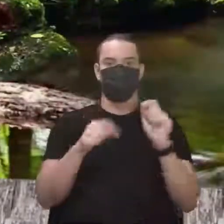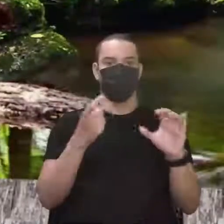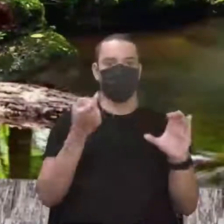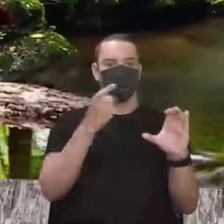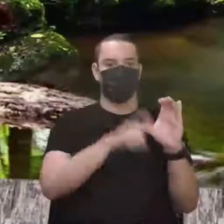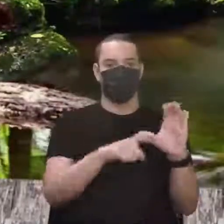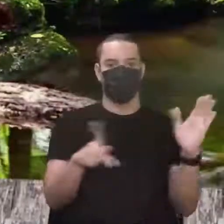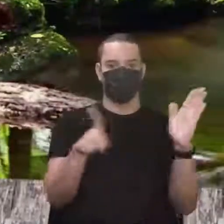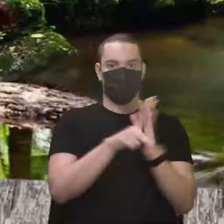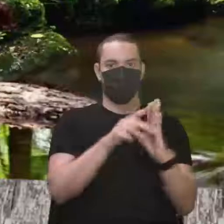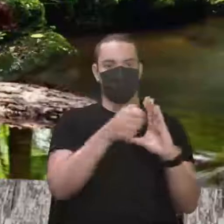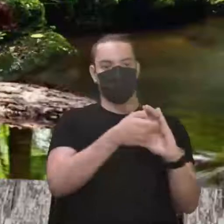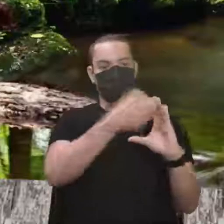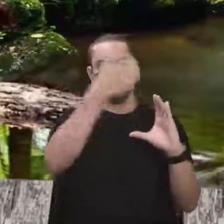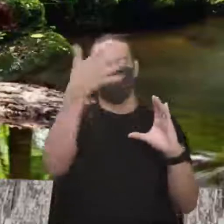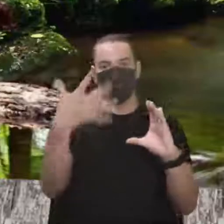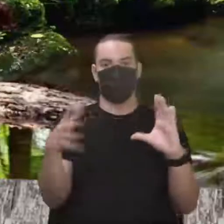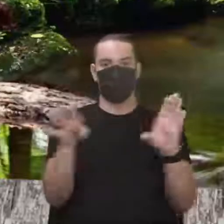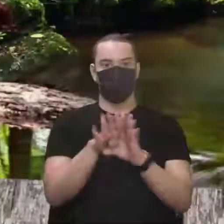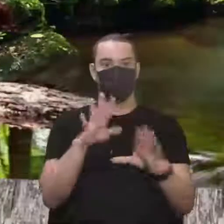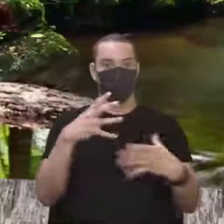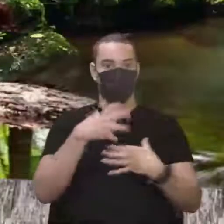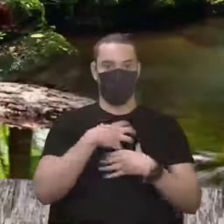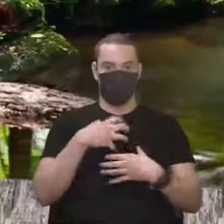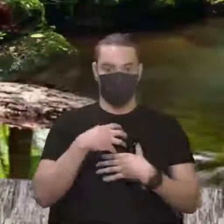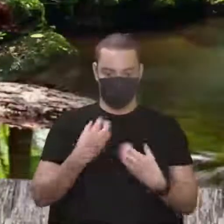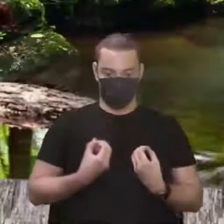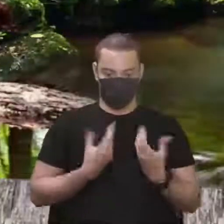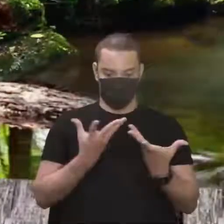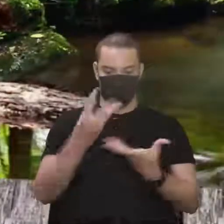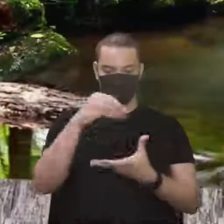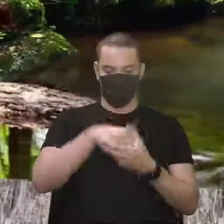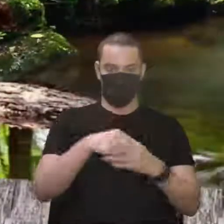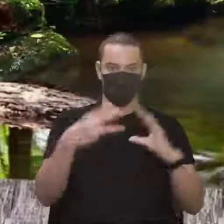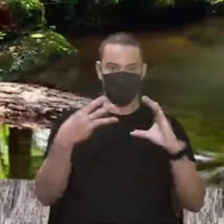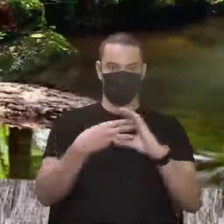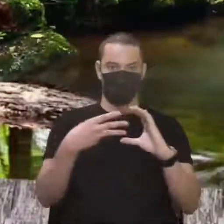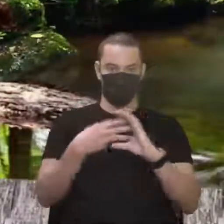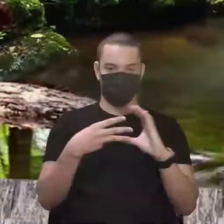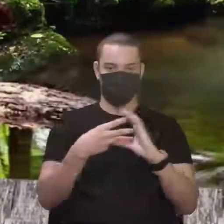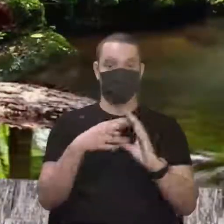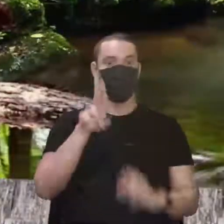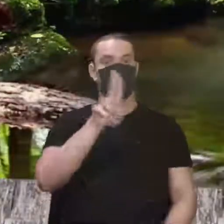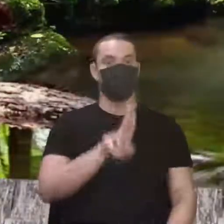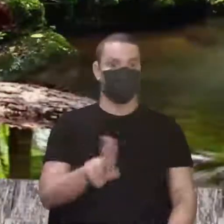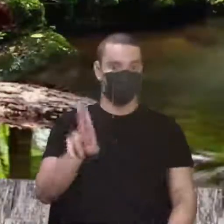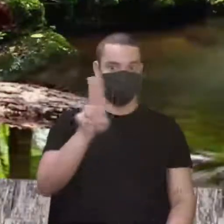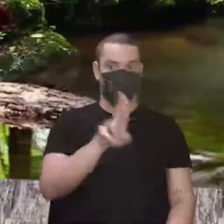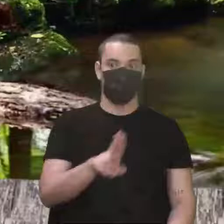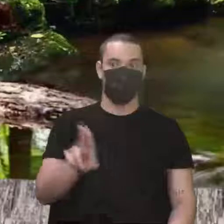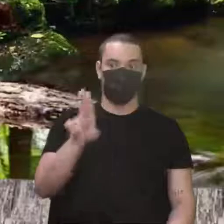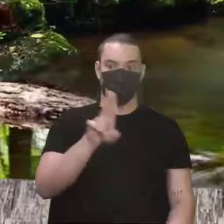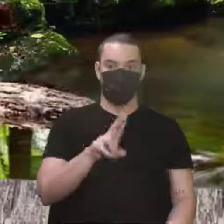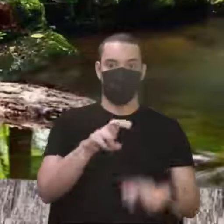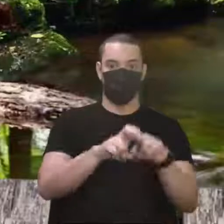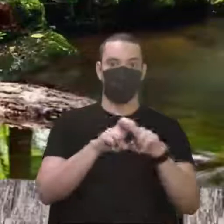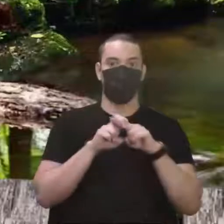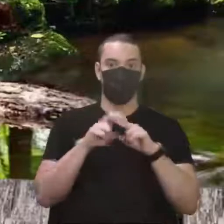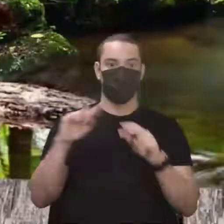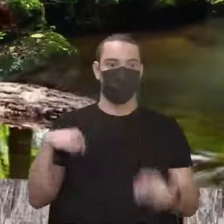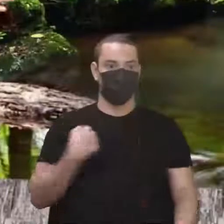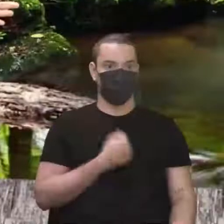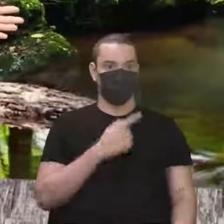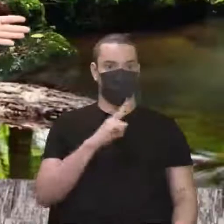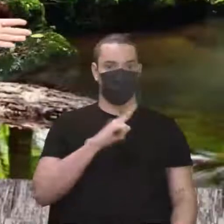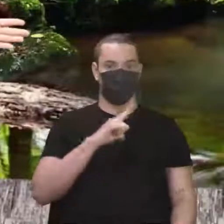dependendo da sua característica e da forma com que eles reagem nas células hospedeiras, eles são utilizados. Por isso a gente tem